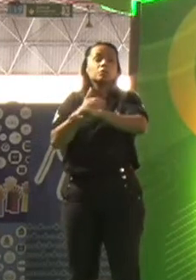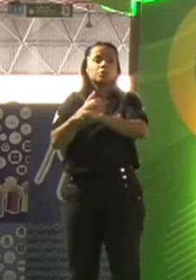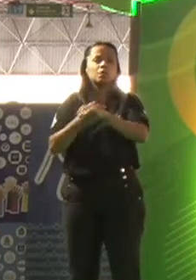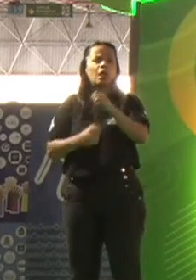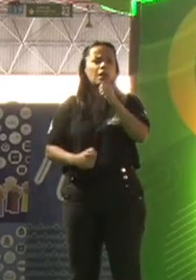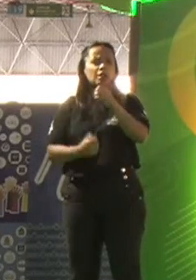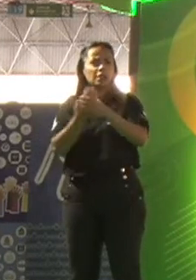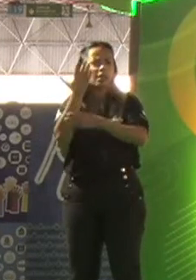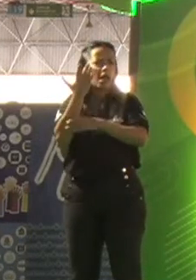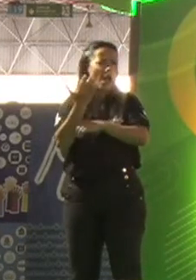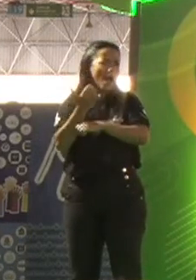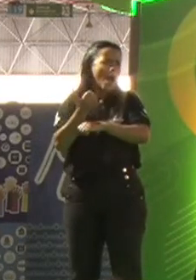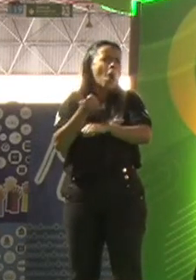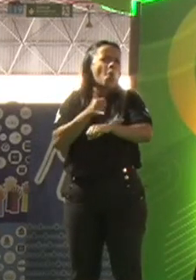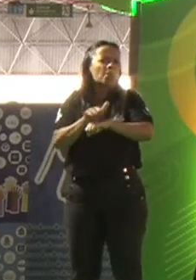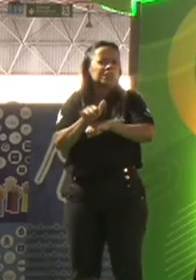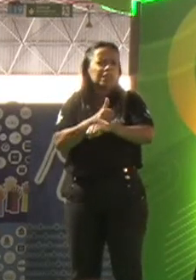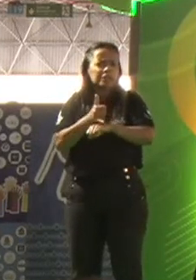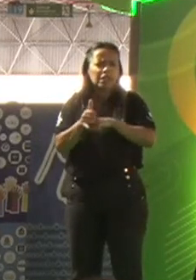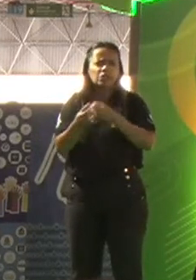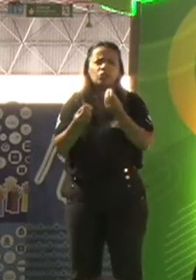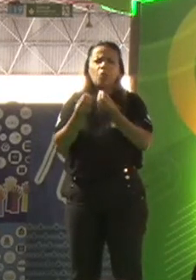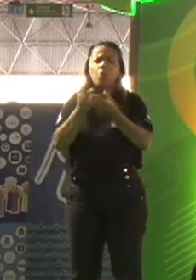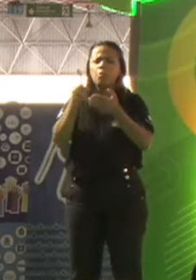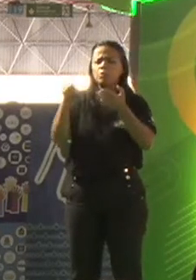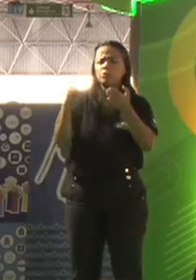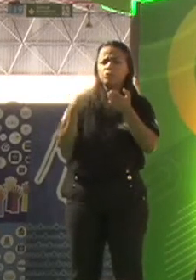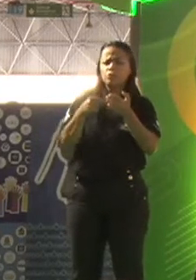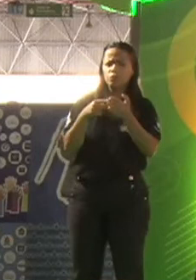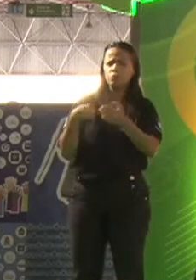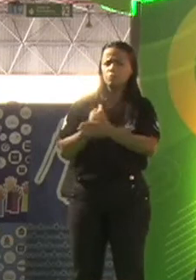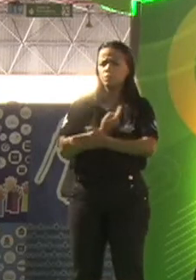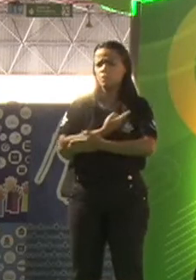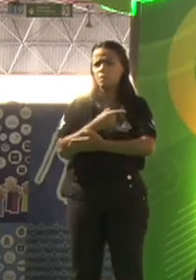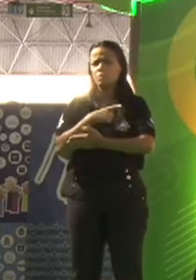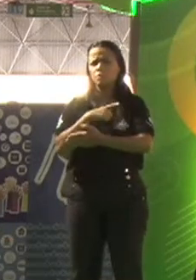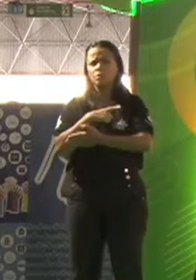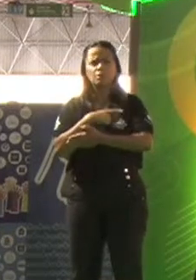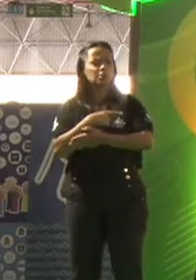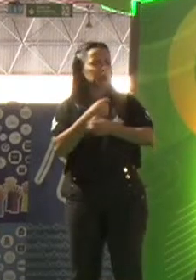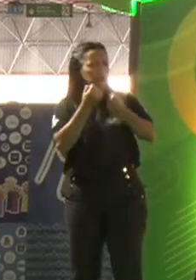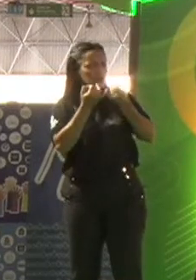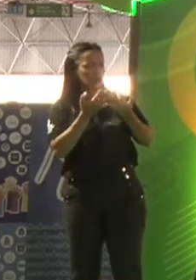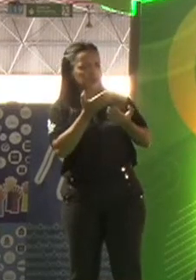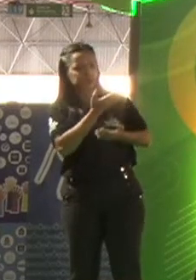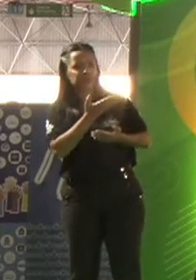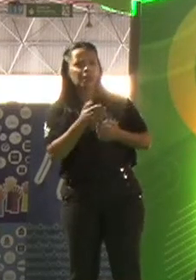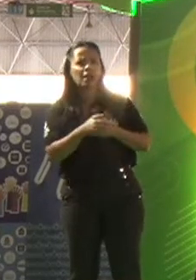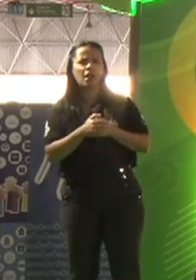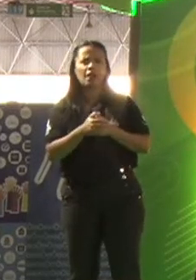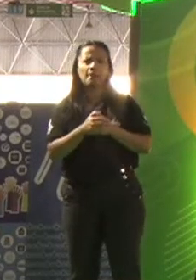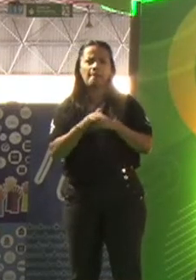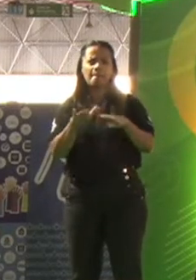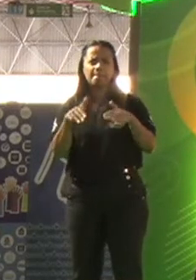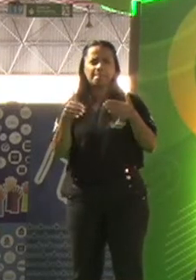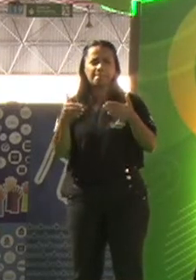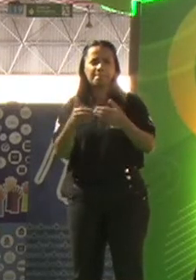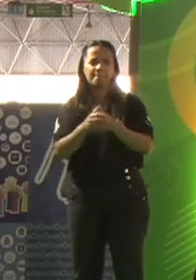Que tipo de uso a gente quer objetivo a gente tem para esse tipo de aplicação aqui afinal de contas